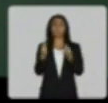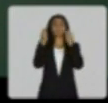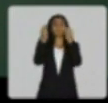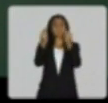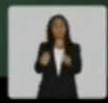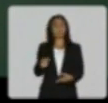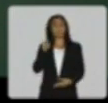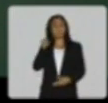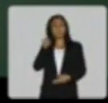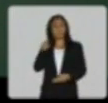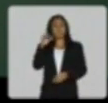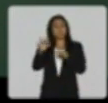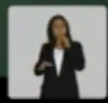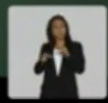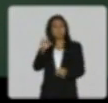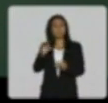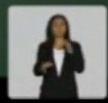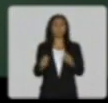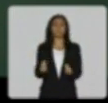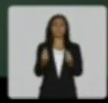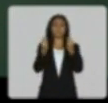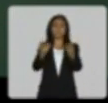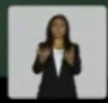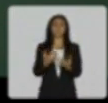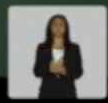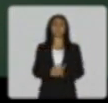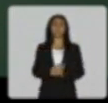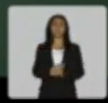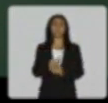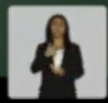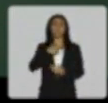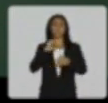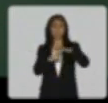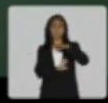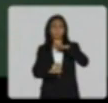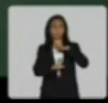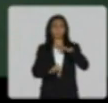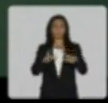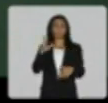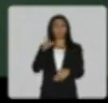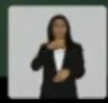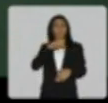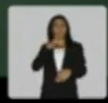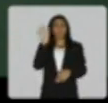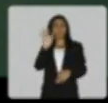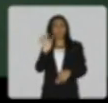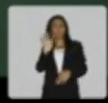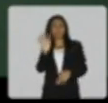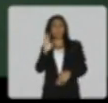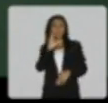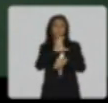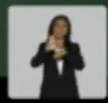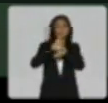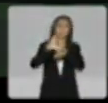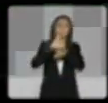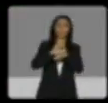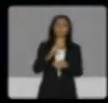omitiu na declaração de bens entregue à justiça eleitoral o empresário informou dar em um uso